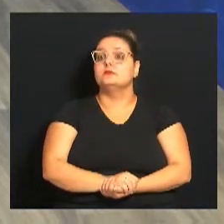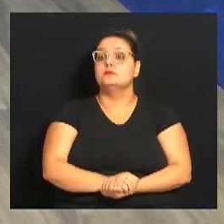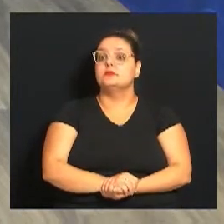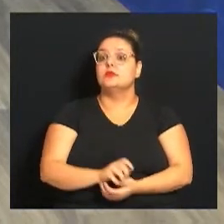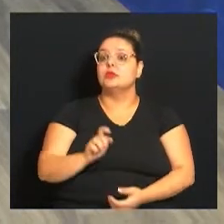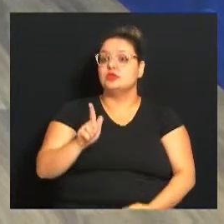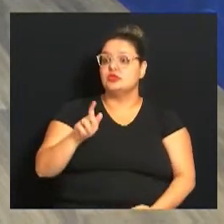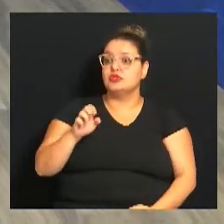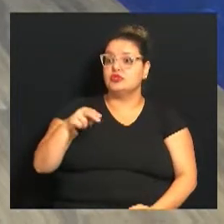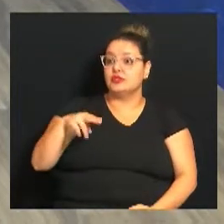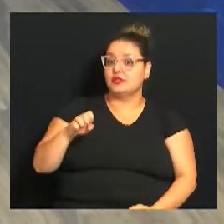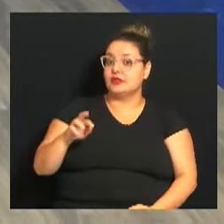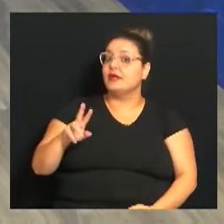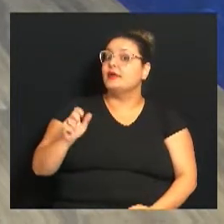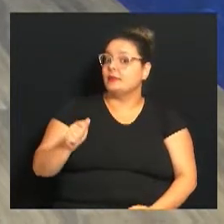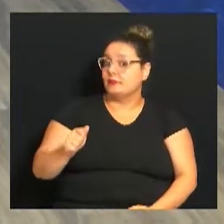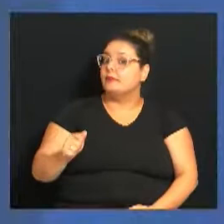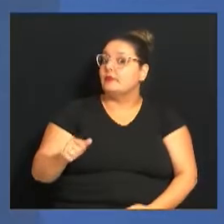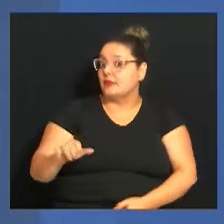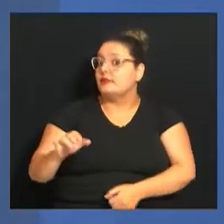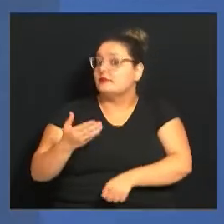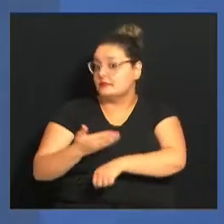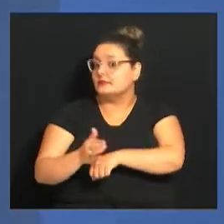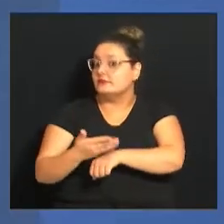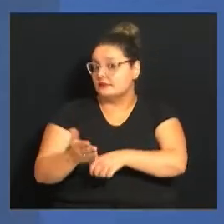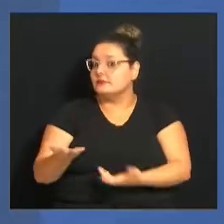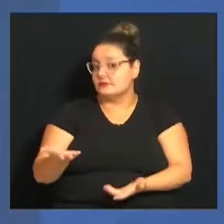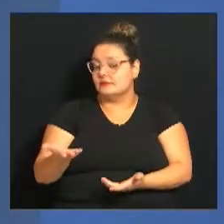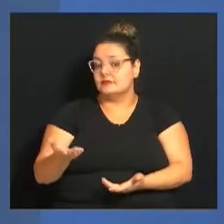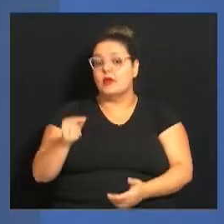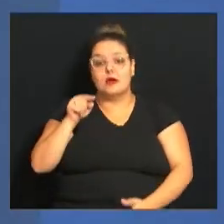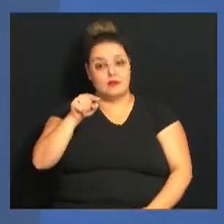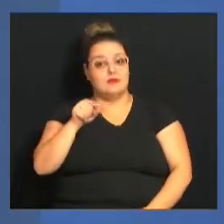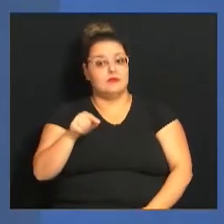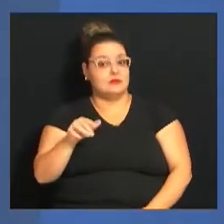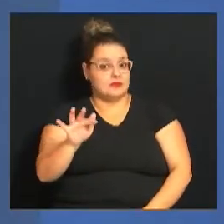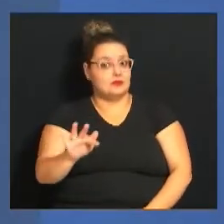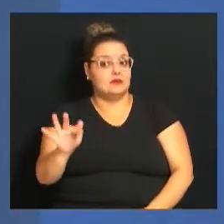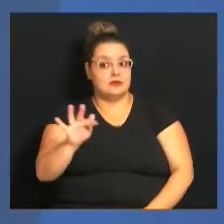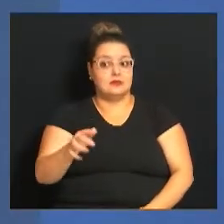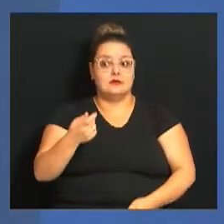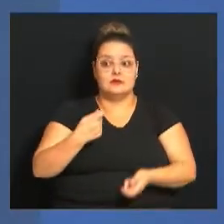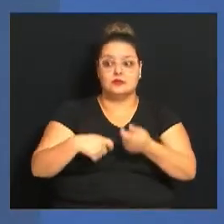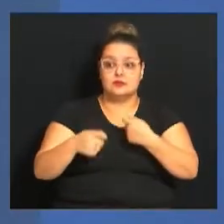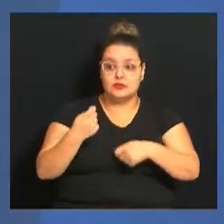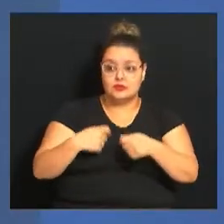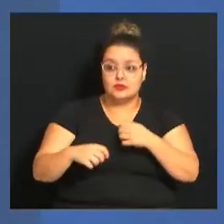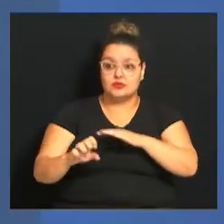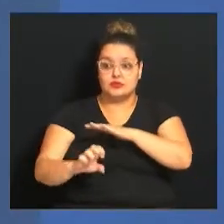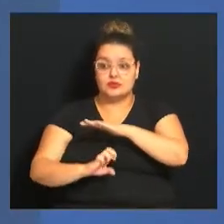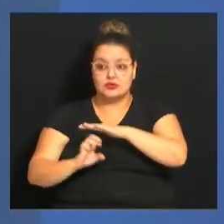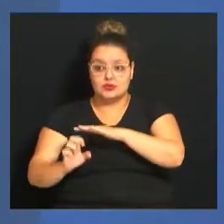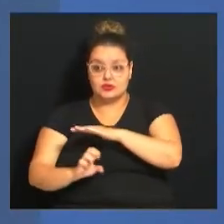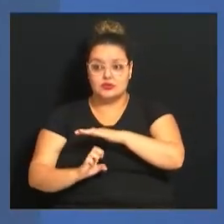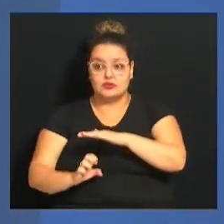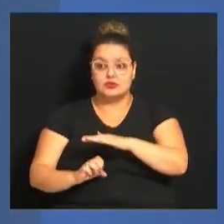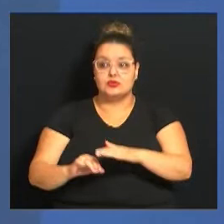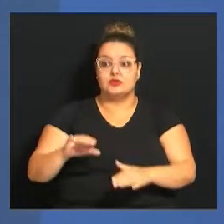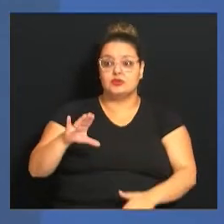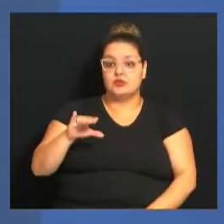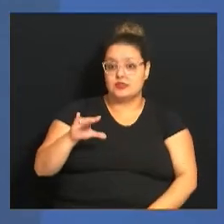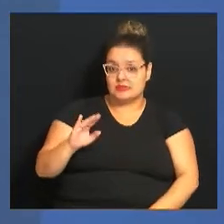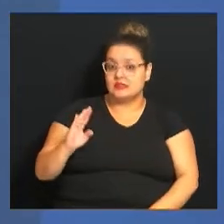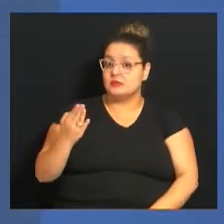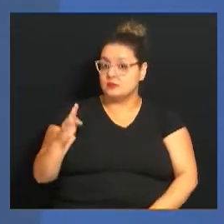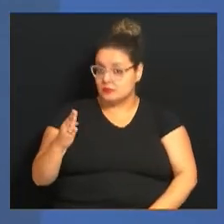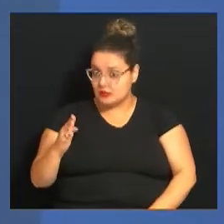os estudantes, hein? É isso mesmo. Olha, você que está na faculdade de Administração de Empresas, Ciências